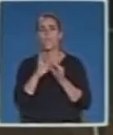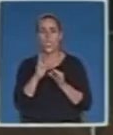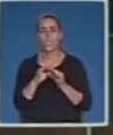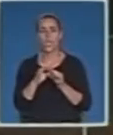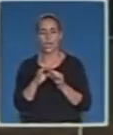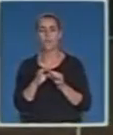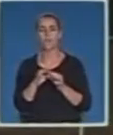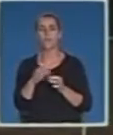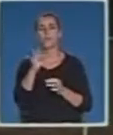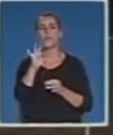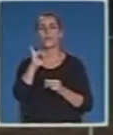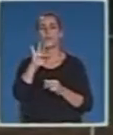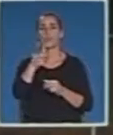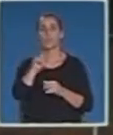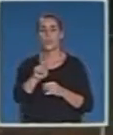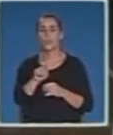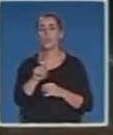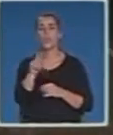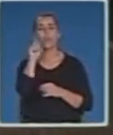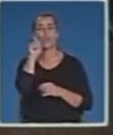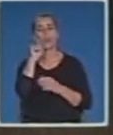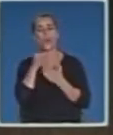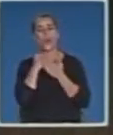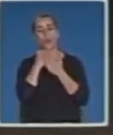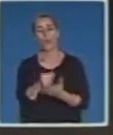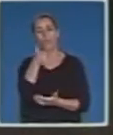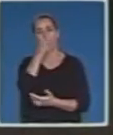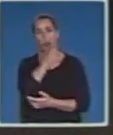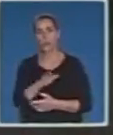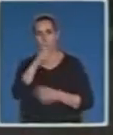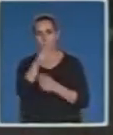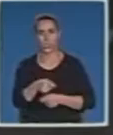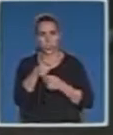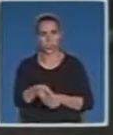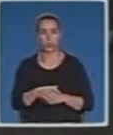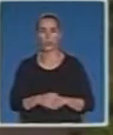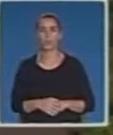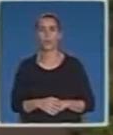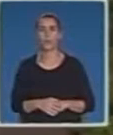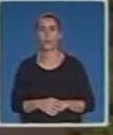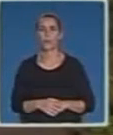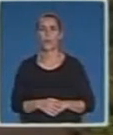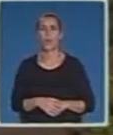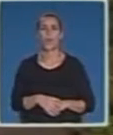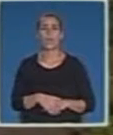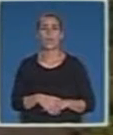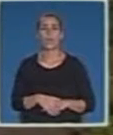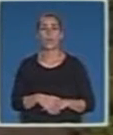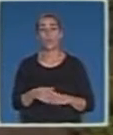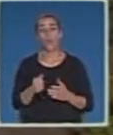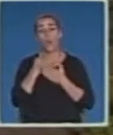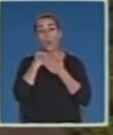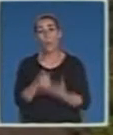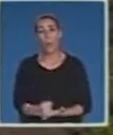Unesco, Filipe Gomes defendeu incentivos às boas práticas agrícolas. O incentivo a boas práticas agrícolas, porque